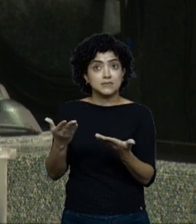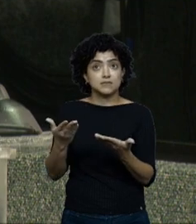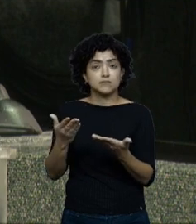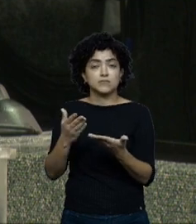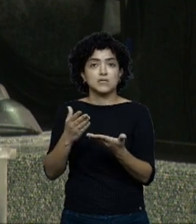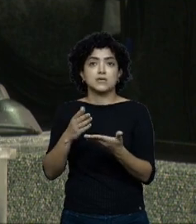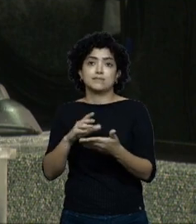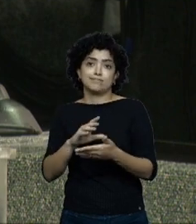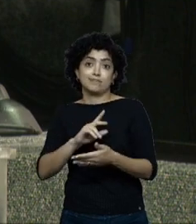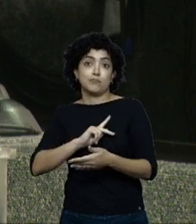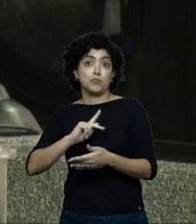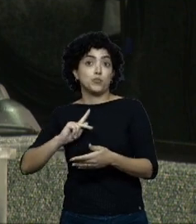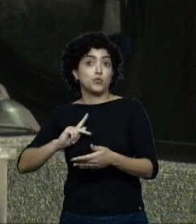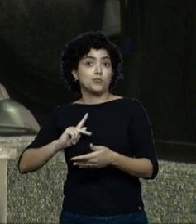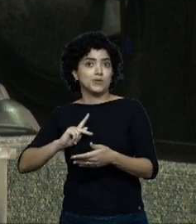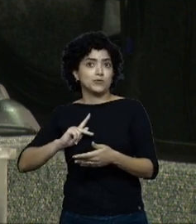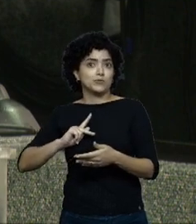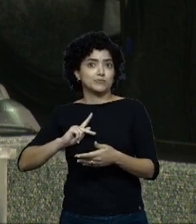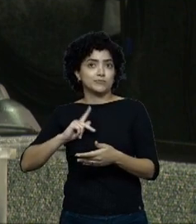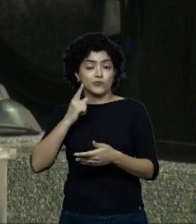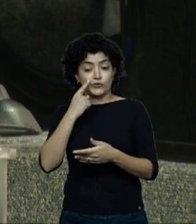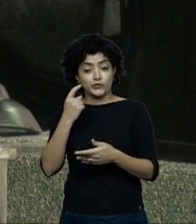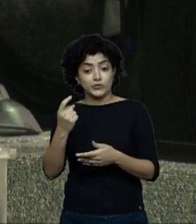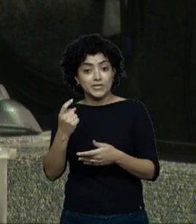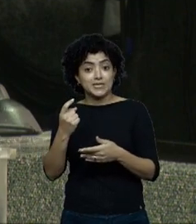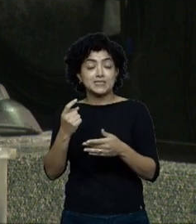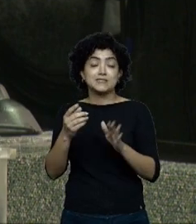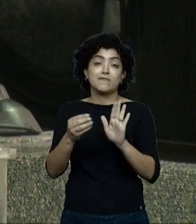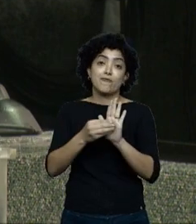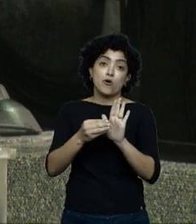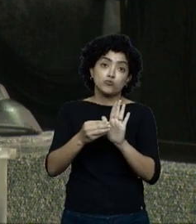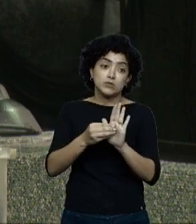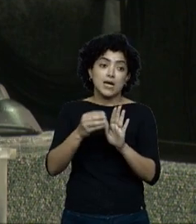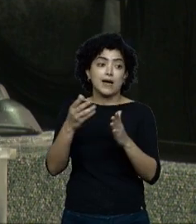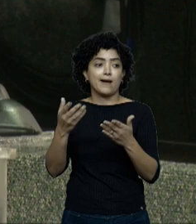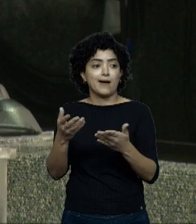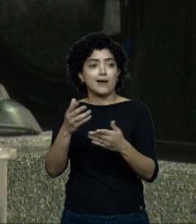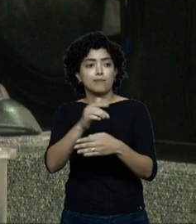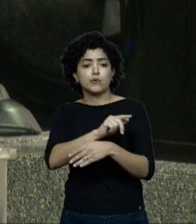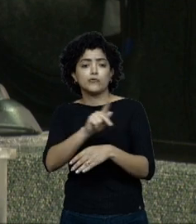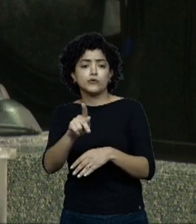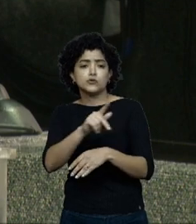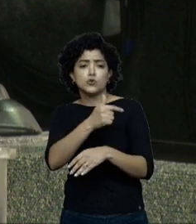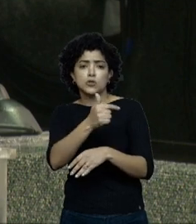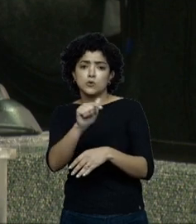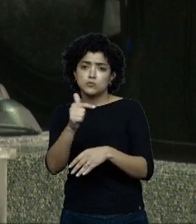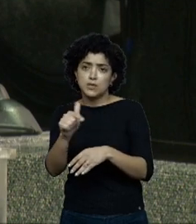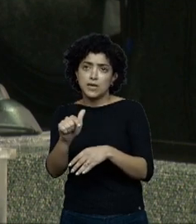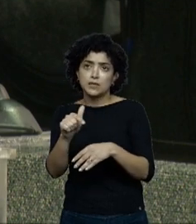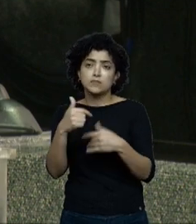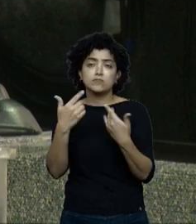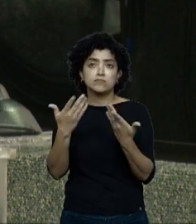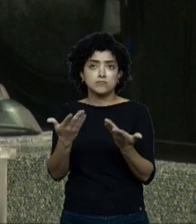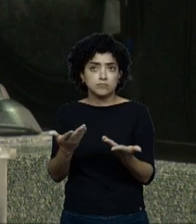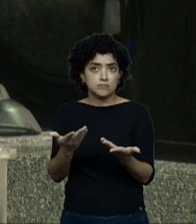público se faltar Professor nessa área e não tiver outro